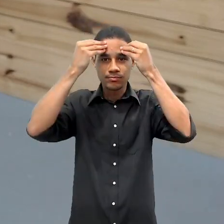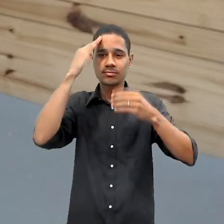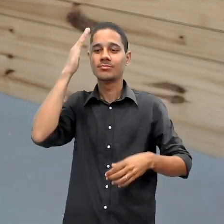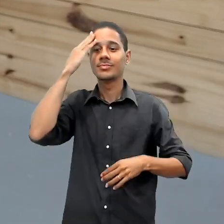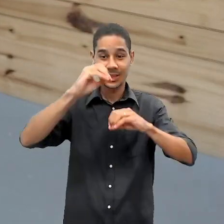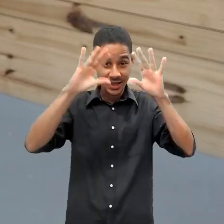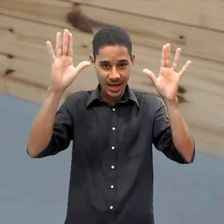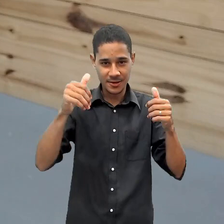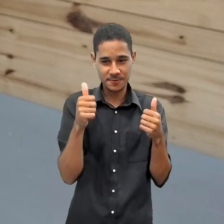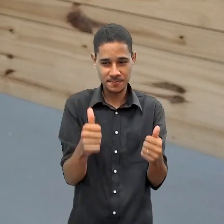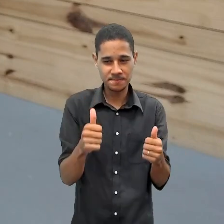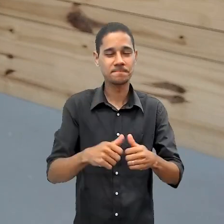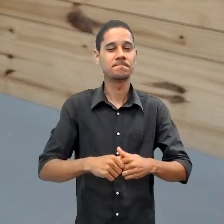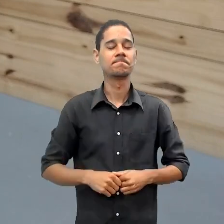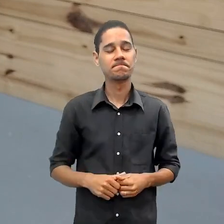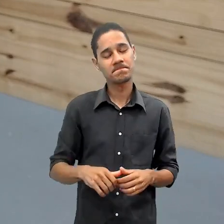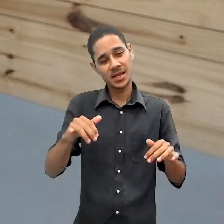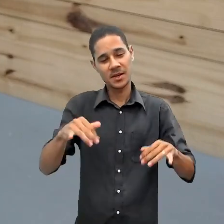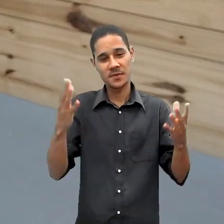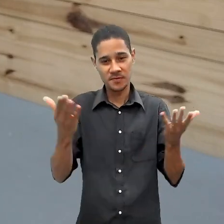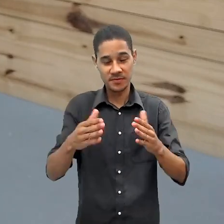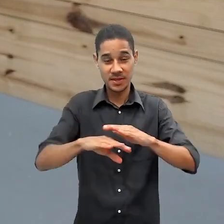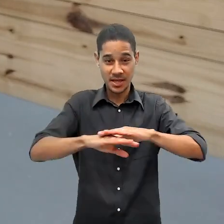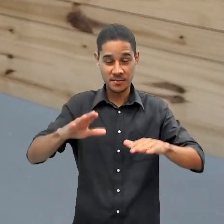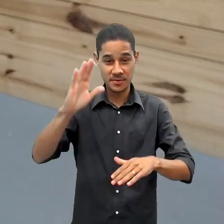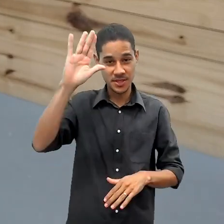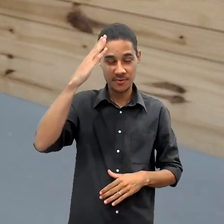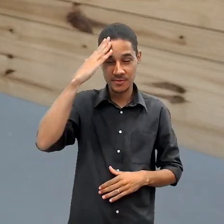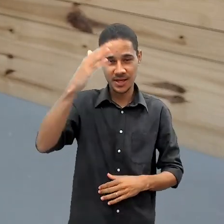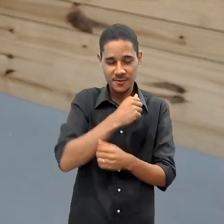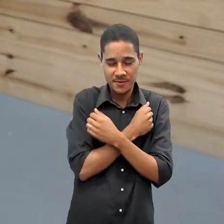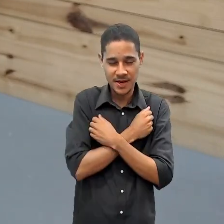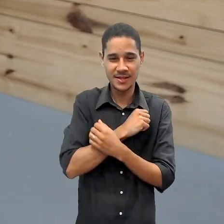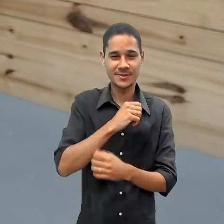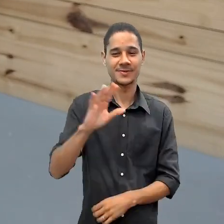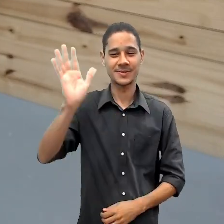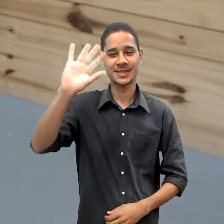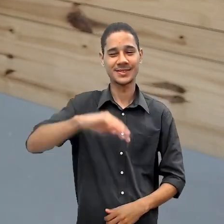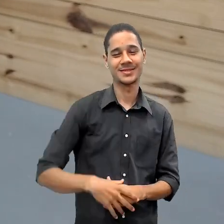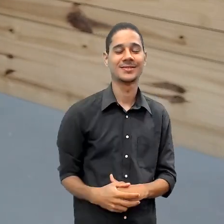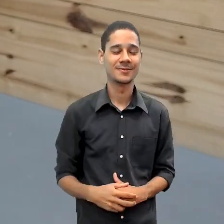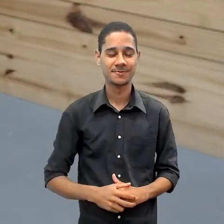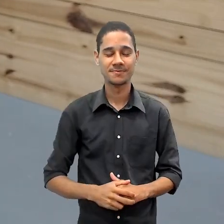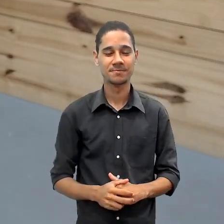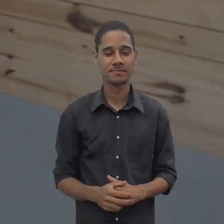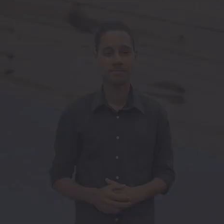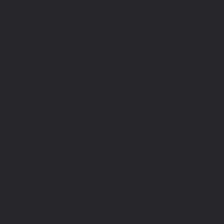possível, ok? Eu vou ficando por aqui, um grande abraço a todos e a gente se vê na próxima videoaula. Até mais!